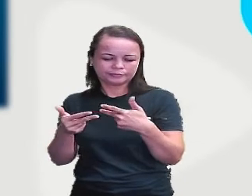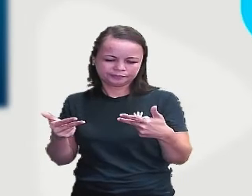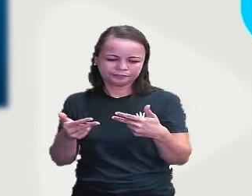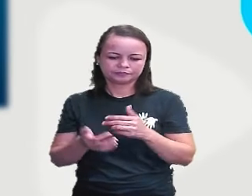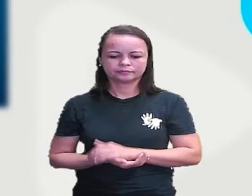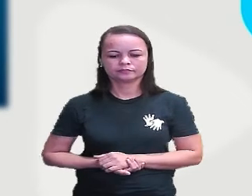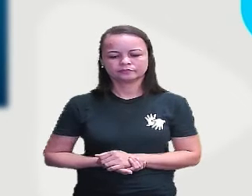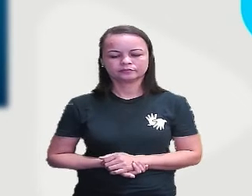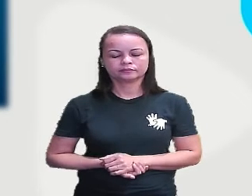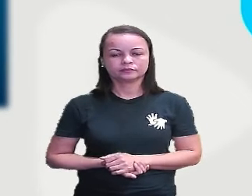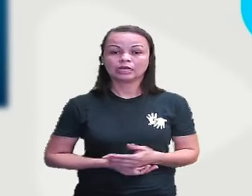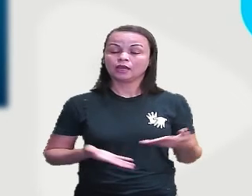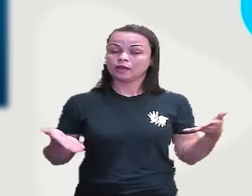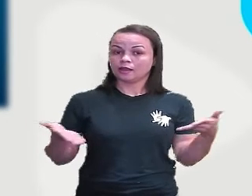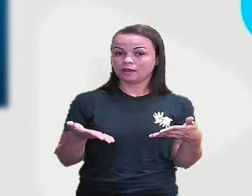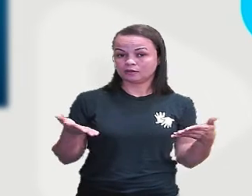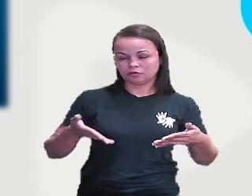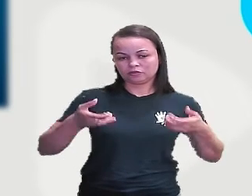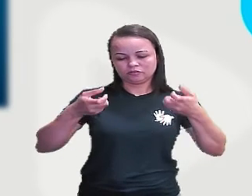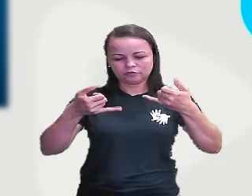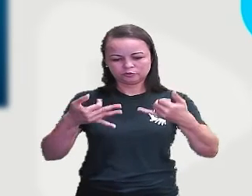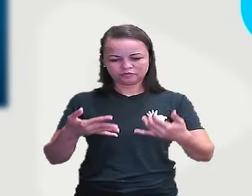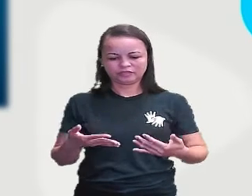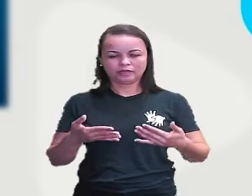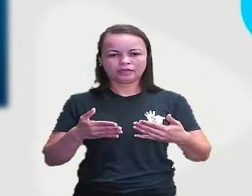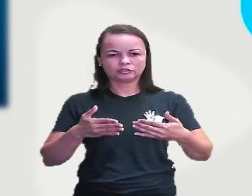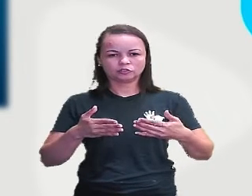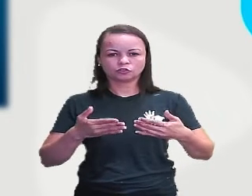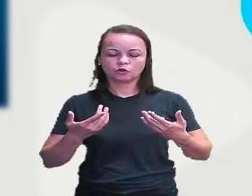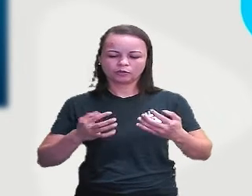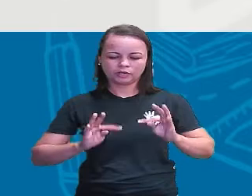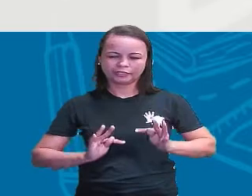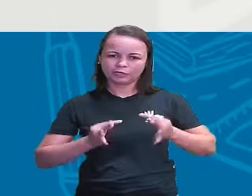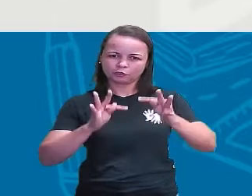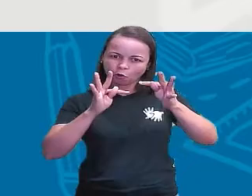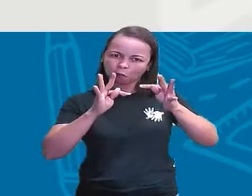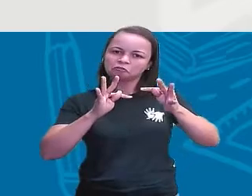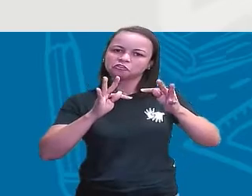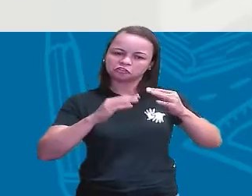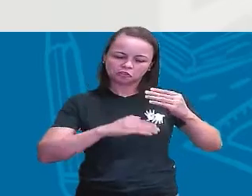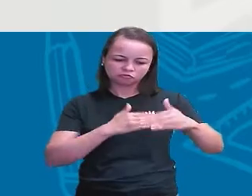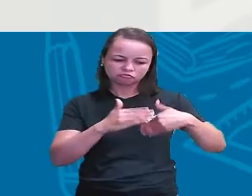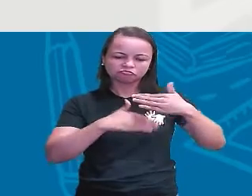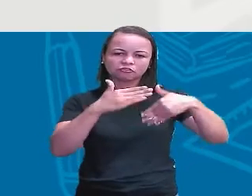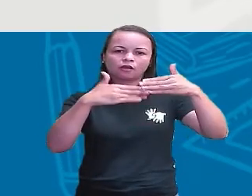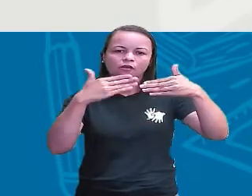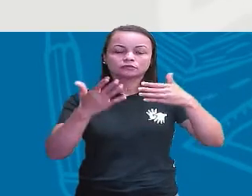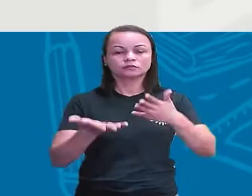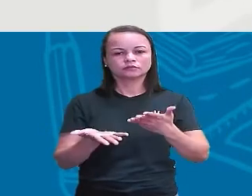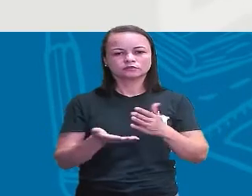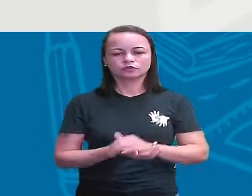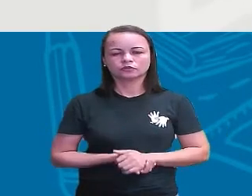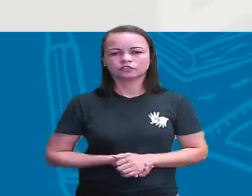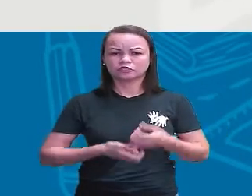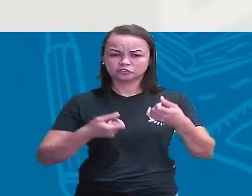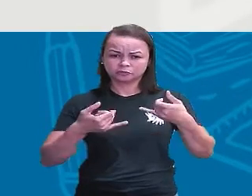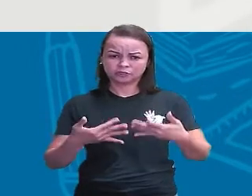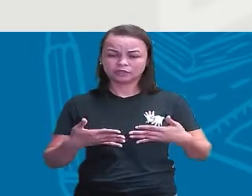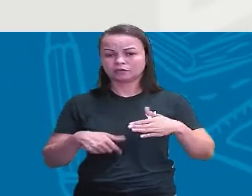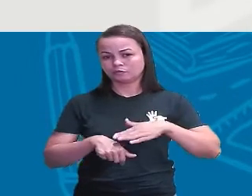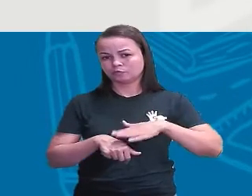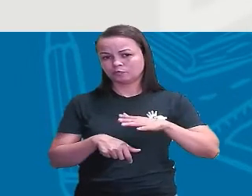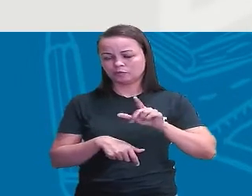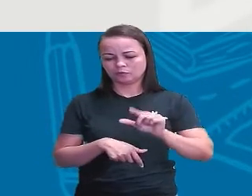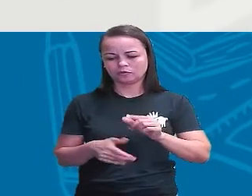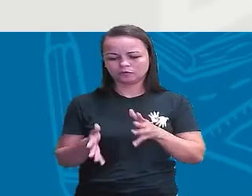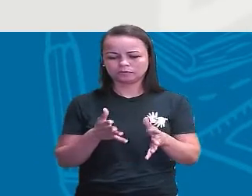E aí a gente vai falar um pouco, né, sobre esse avanço tecnológico, a gente até falou um pouco já. Então, assim, esses gêneros textuais,